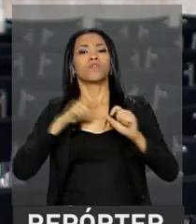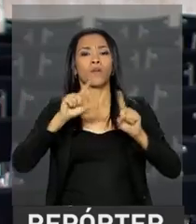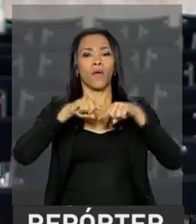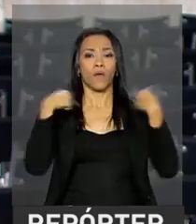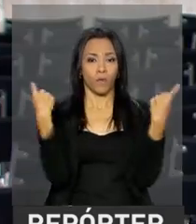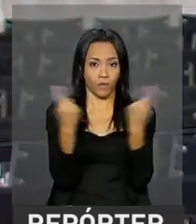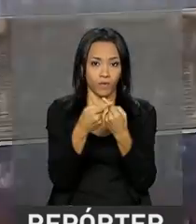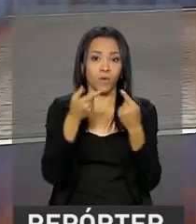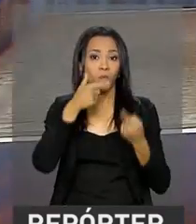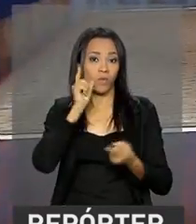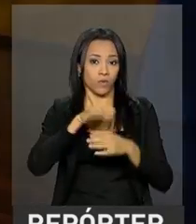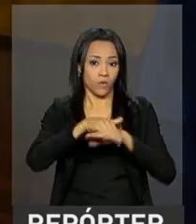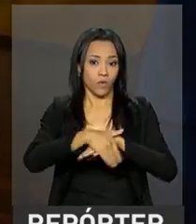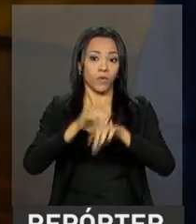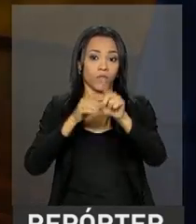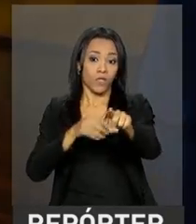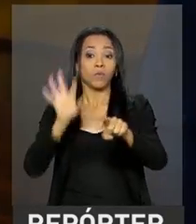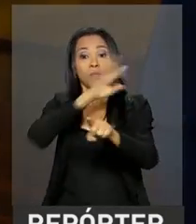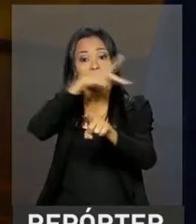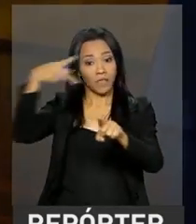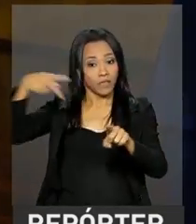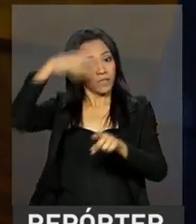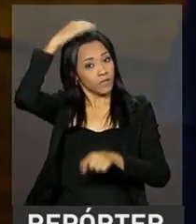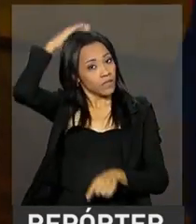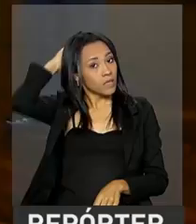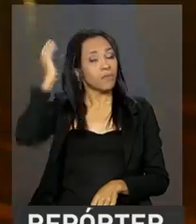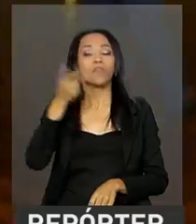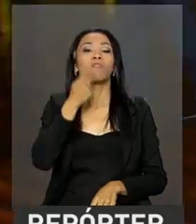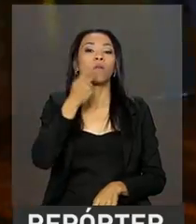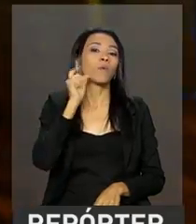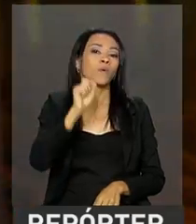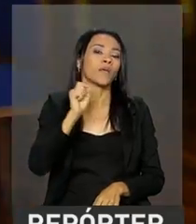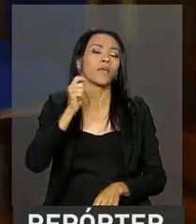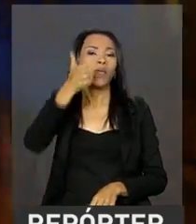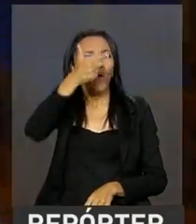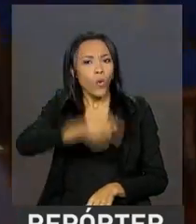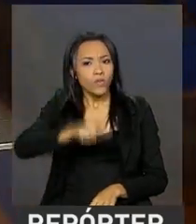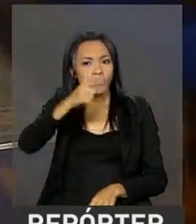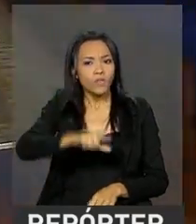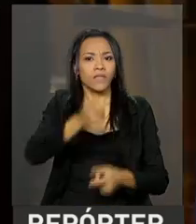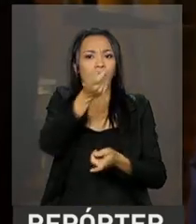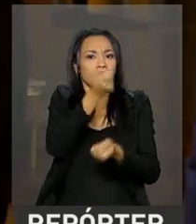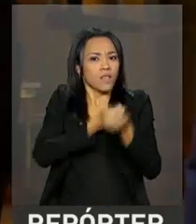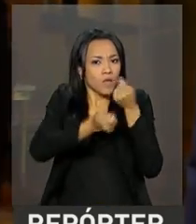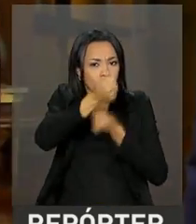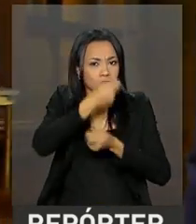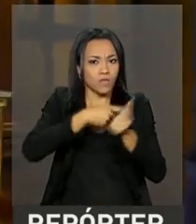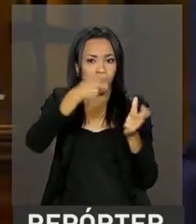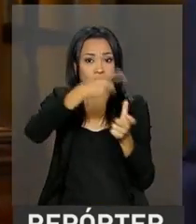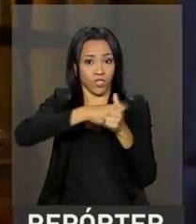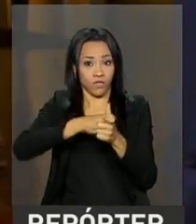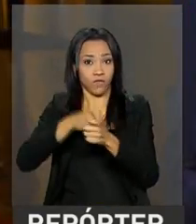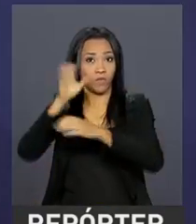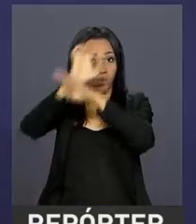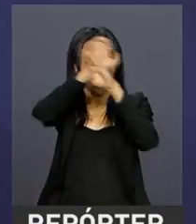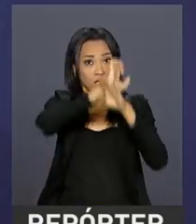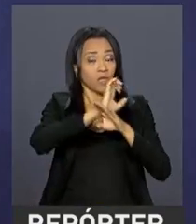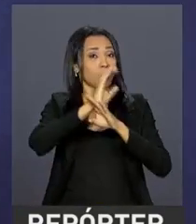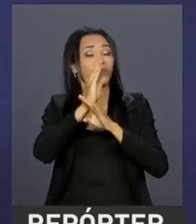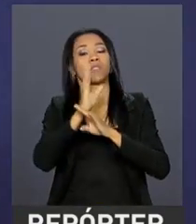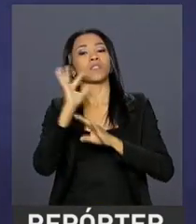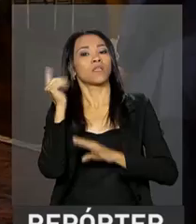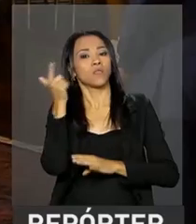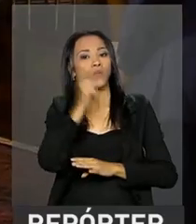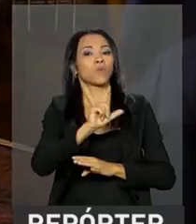michel temer reforçou a que a renegociação da dívida precisa todos ganharem a